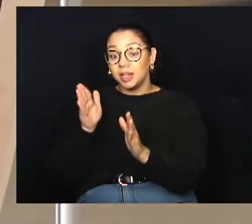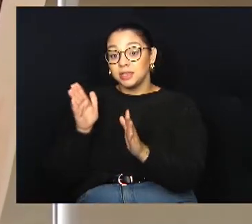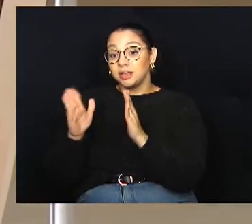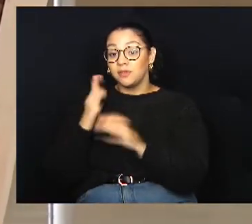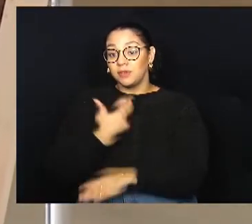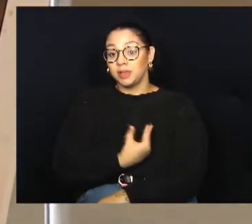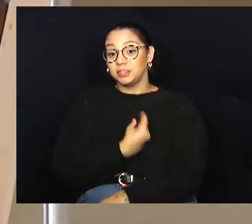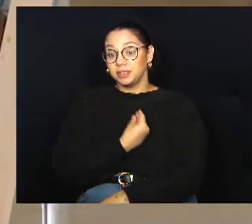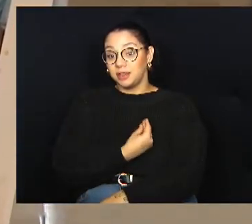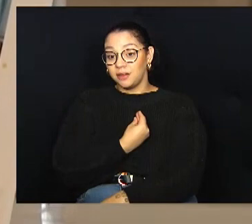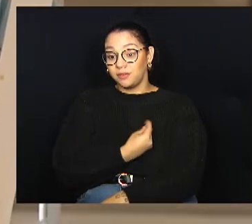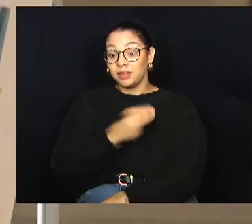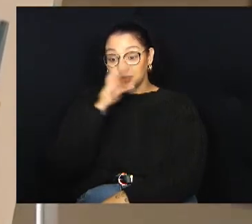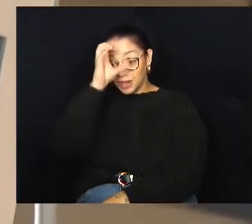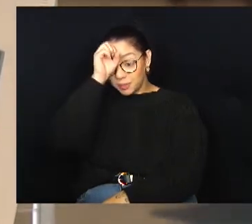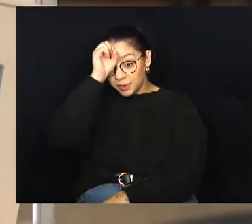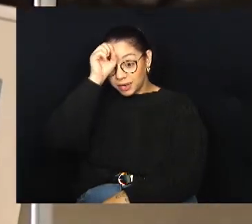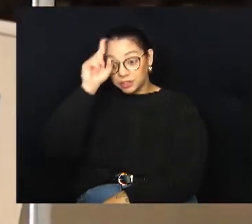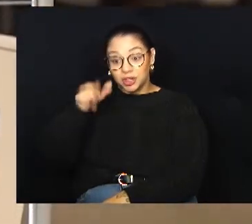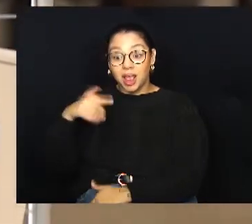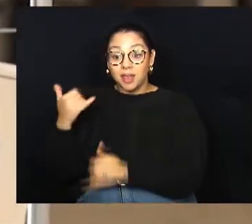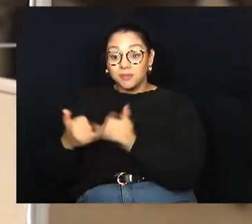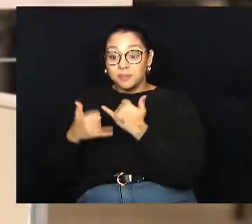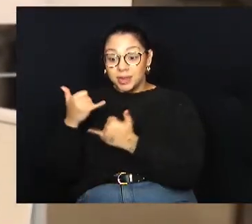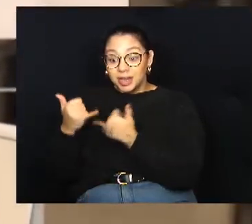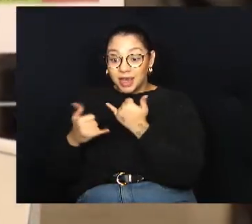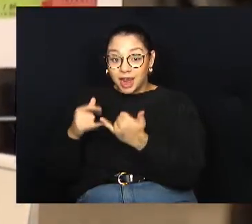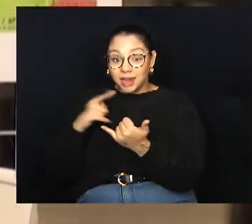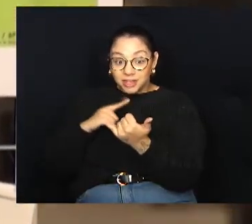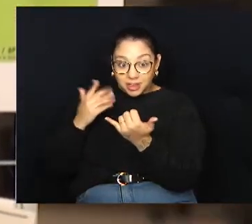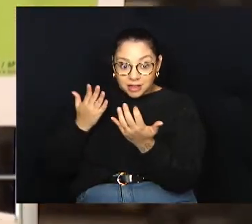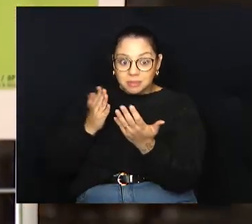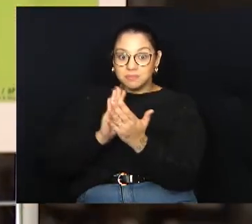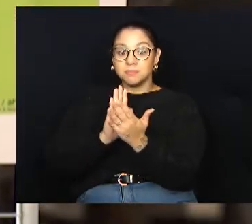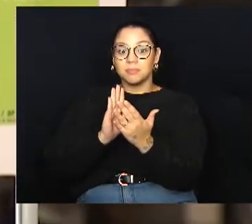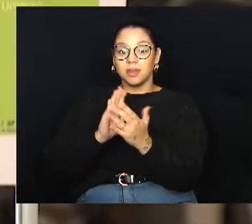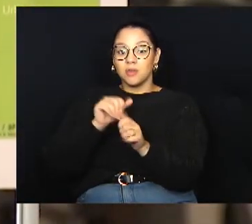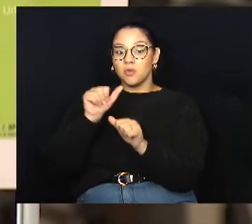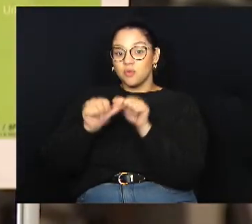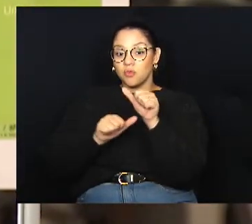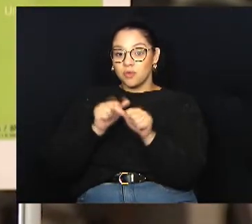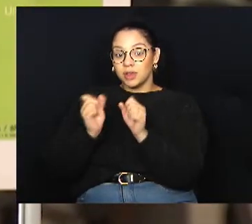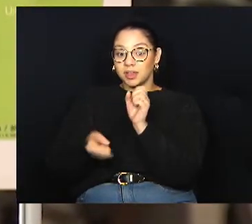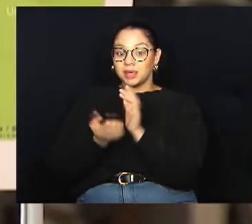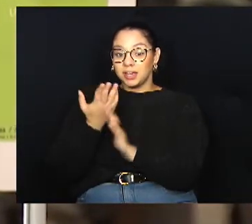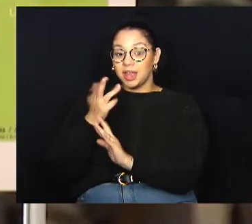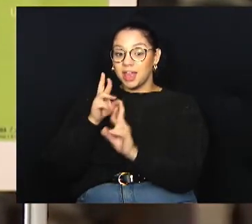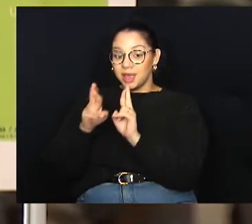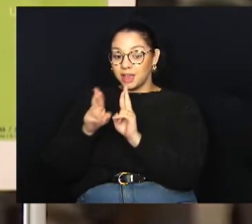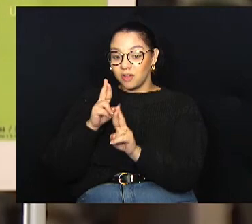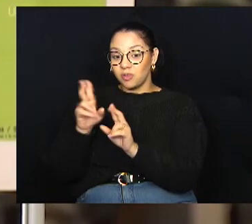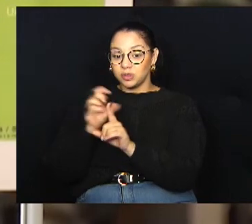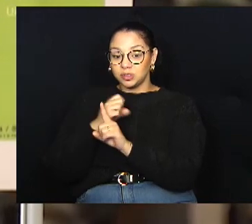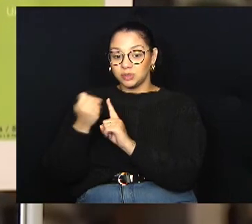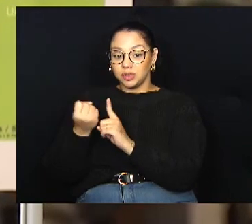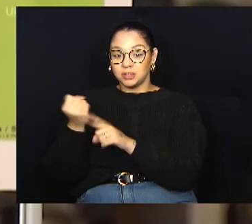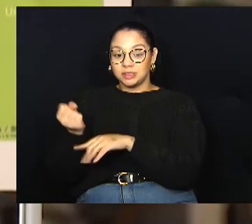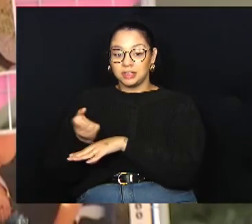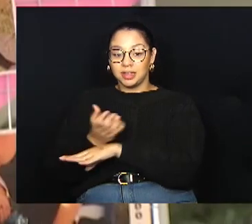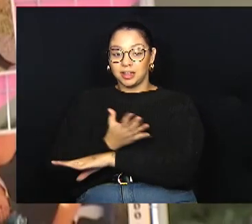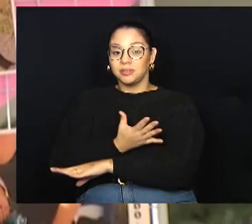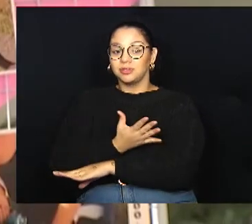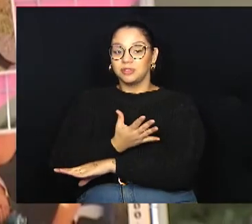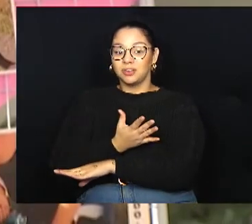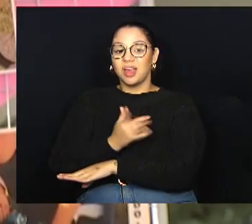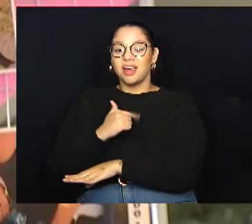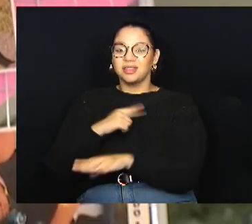aprende, é no brincar que ela enfrenta os medos dela e é no brincar que ela cria relações socioemocionais com a frustração,